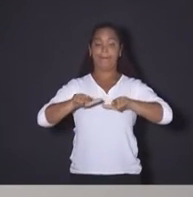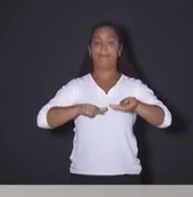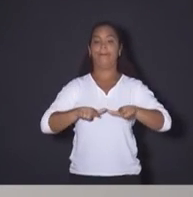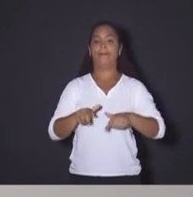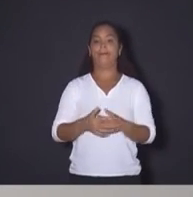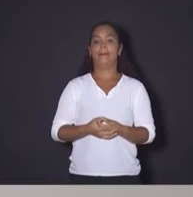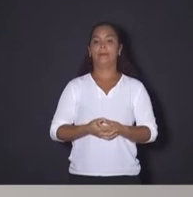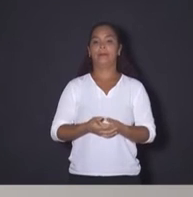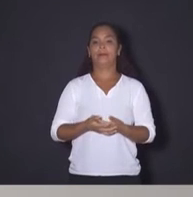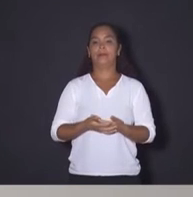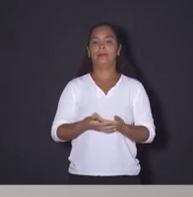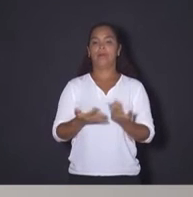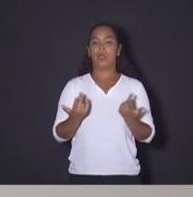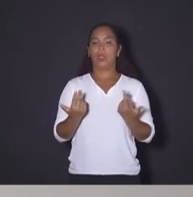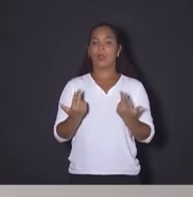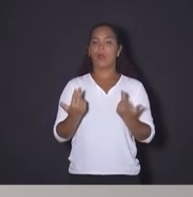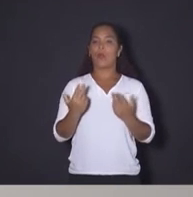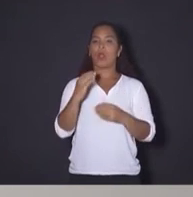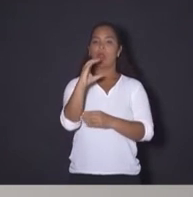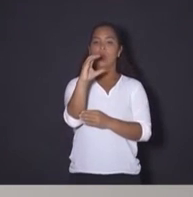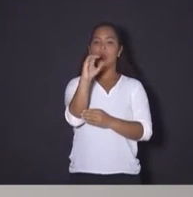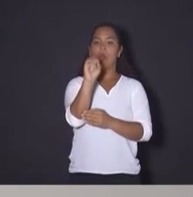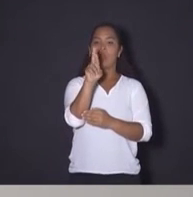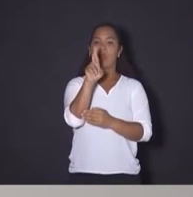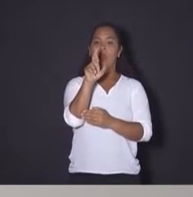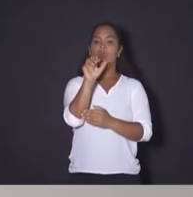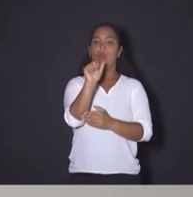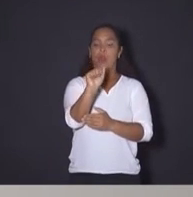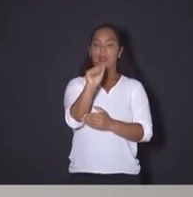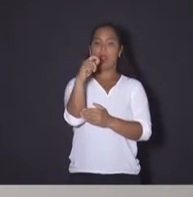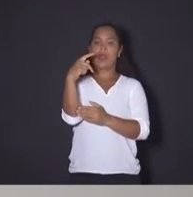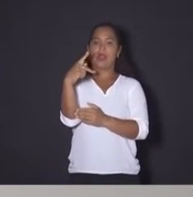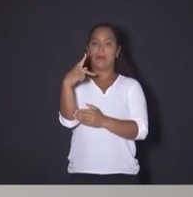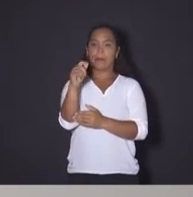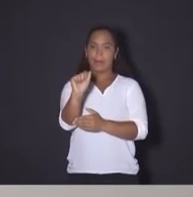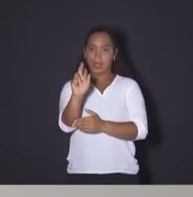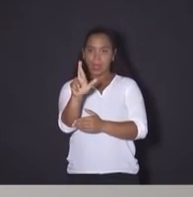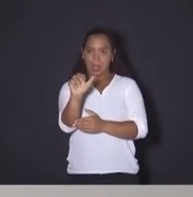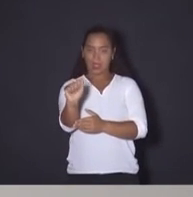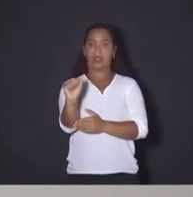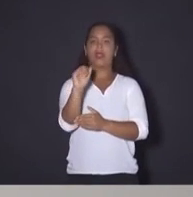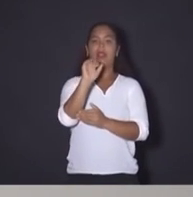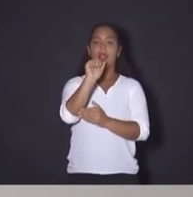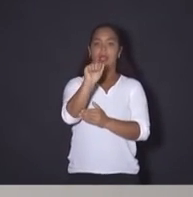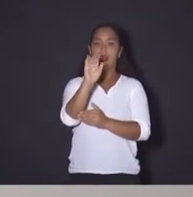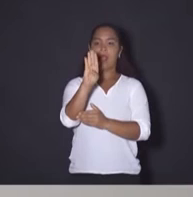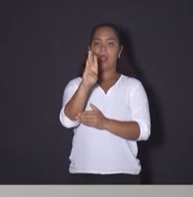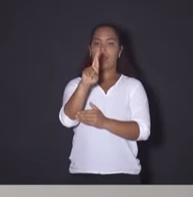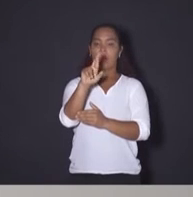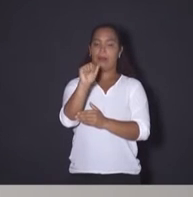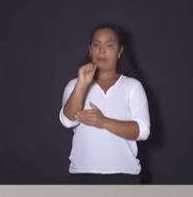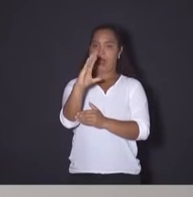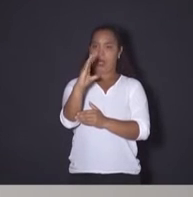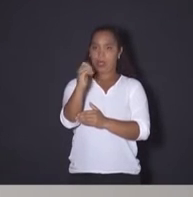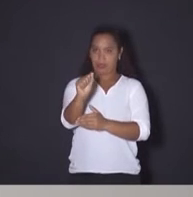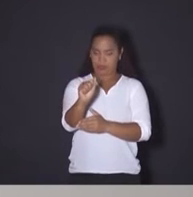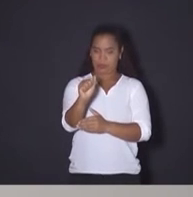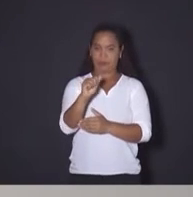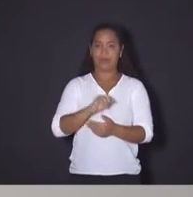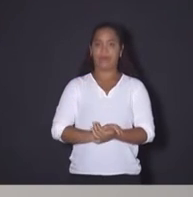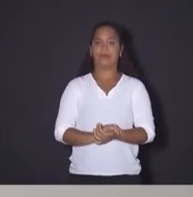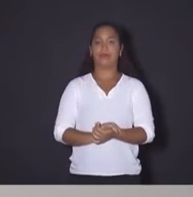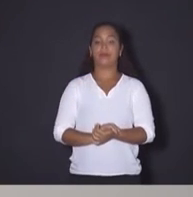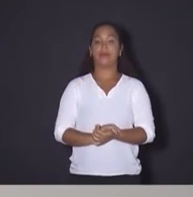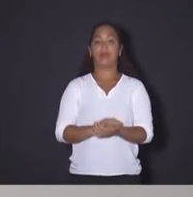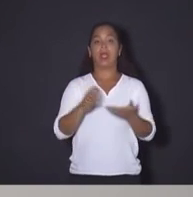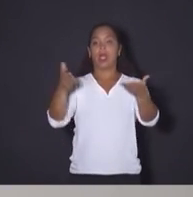ocorra o abraço que vem exatamente num confronto num confronto e irá acolher